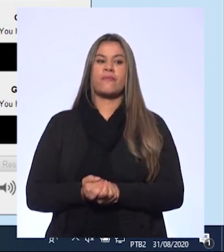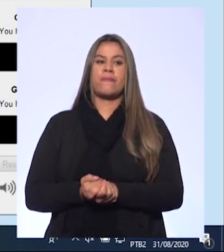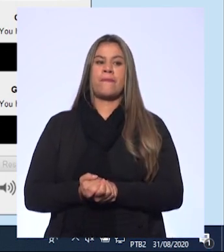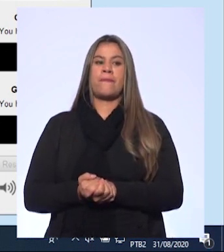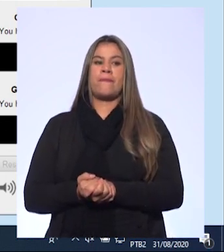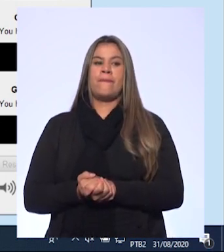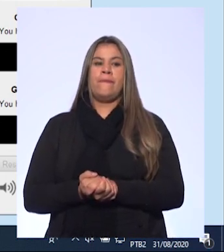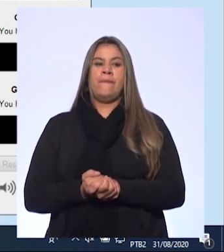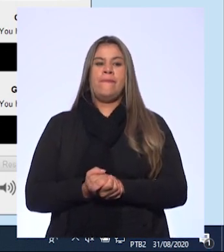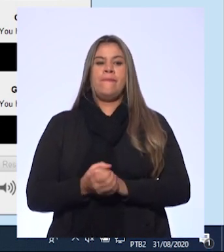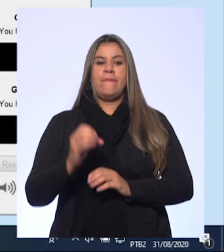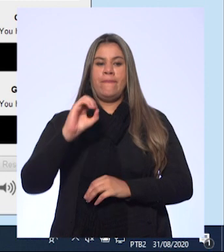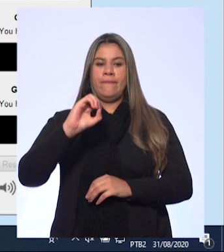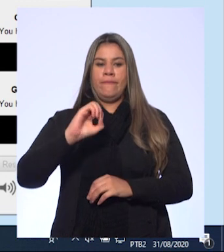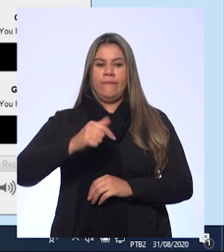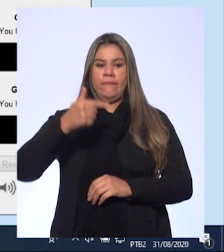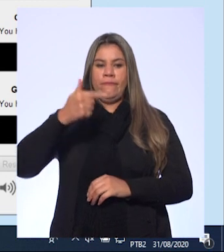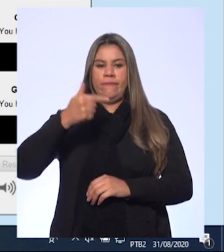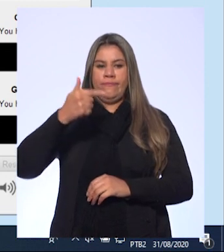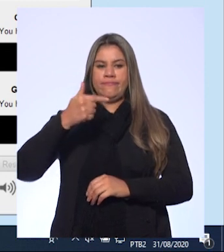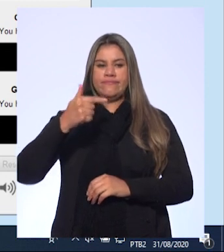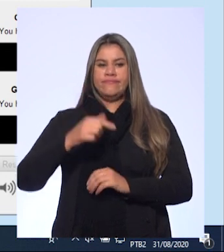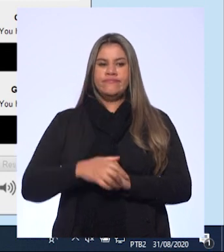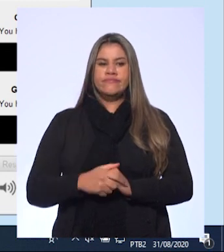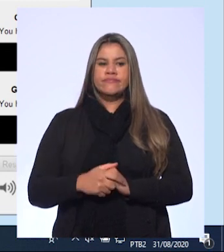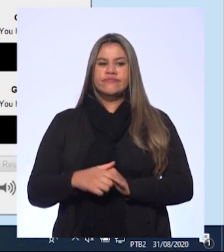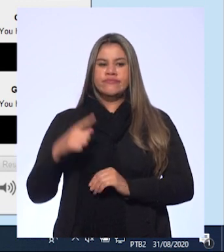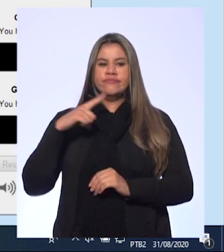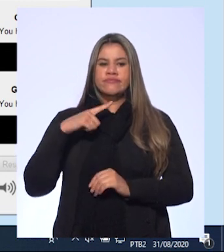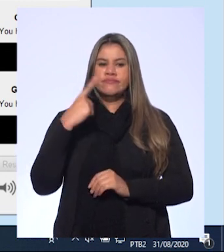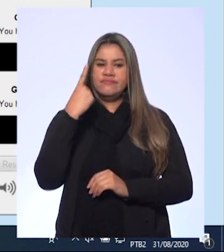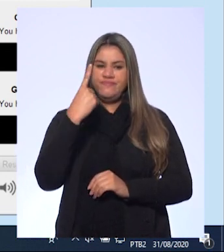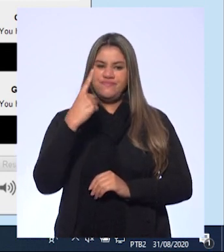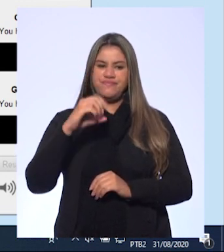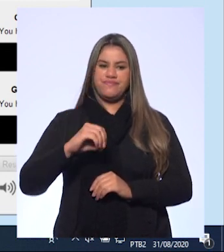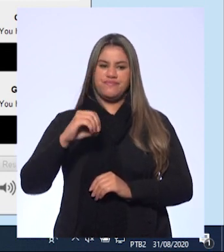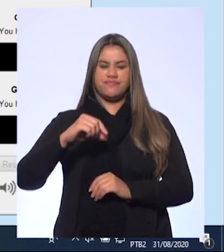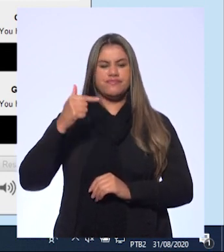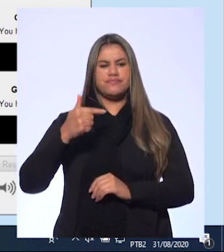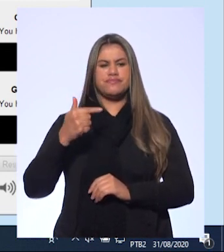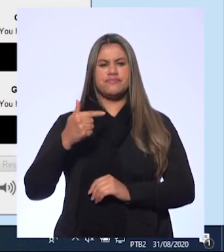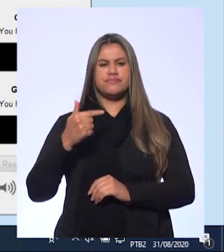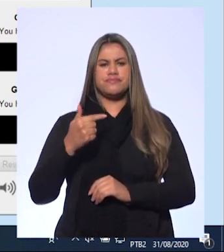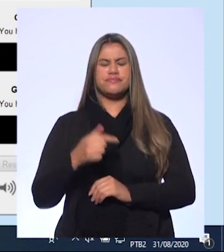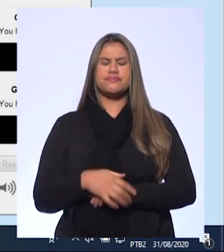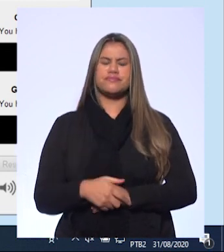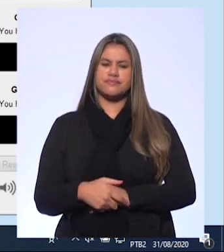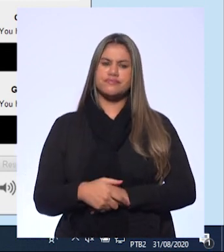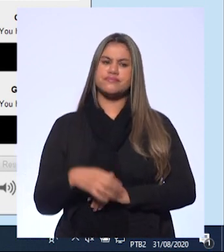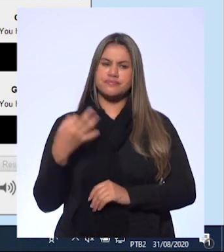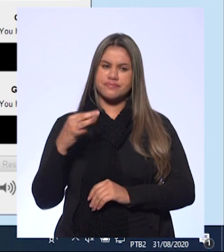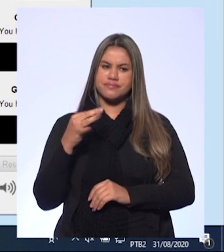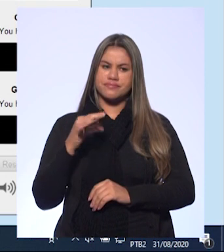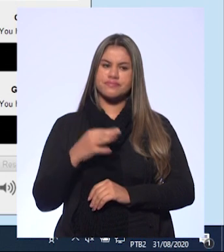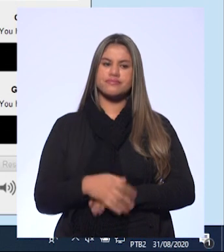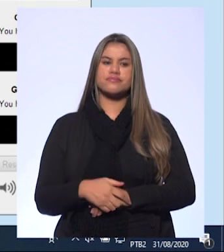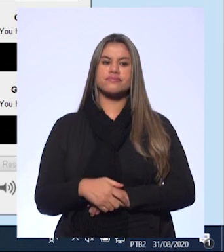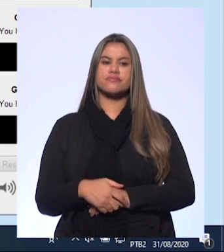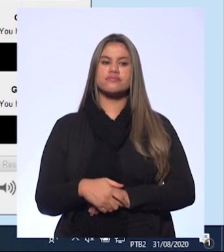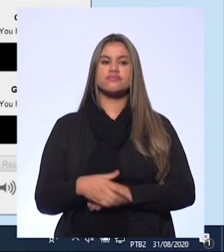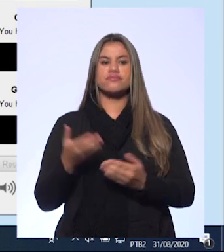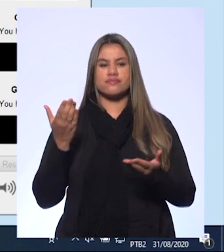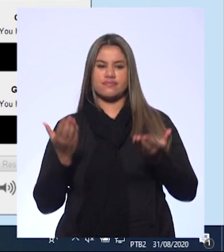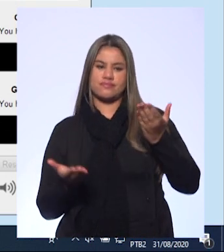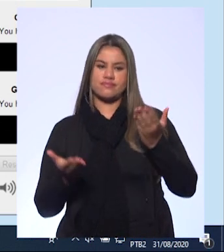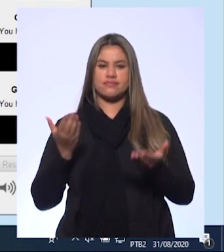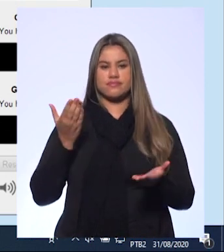entro com 2 oxigênio e saio com 1 oxigênio só. Então, não está certo. O que tem que fazer é o balanceamento